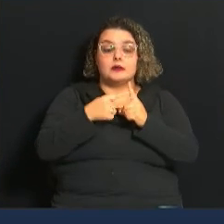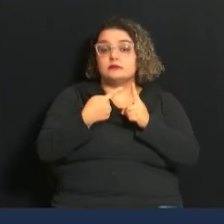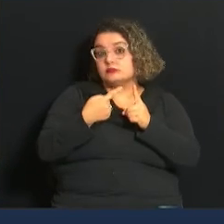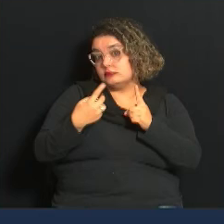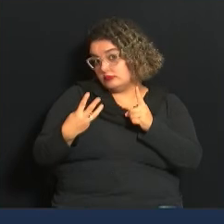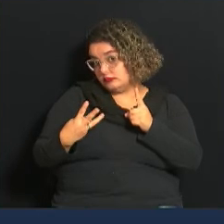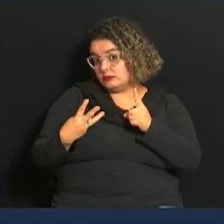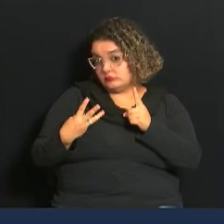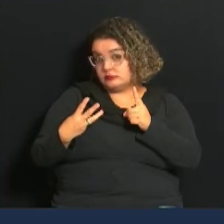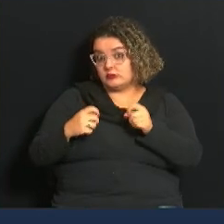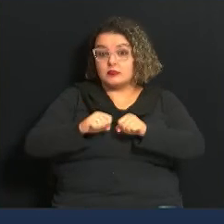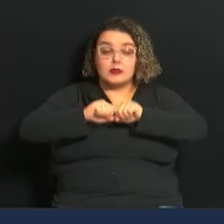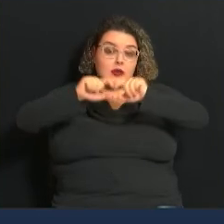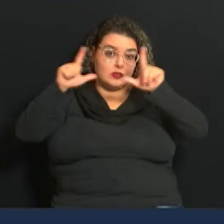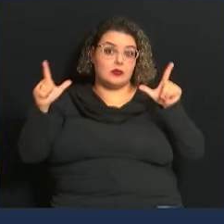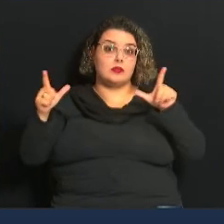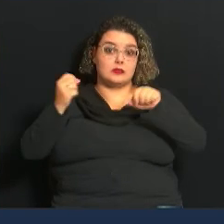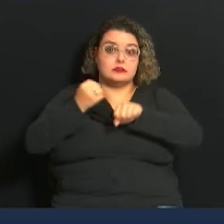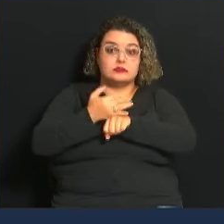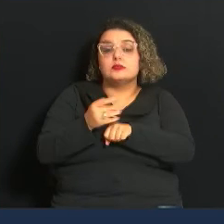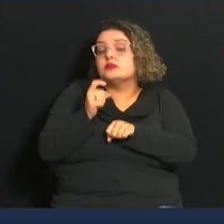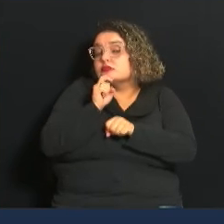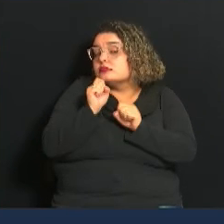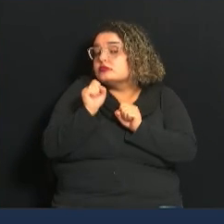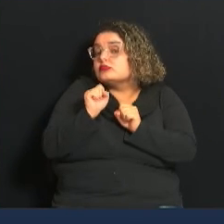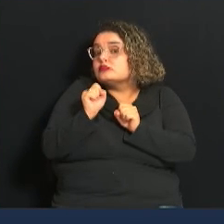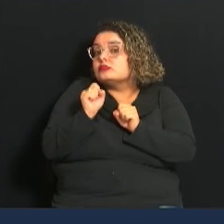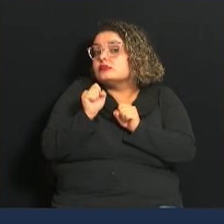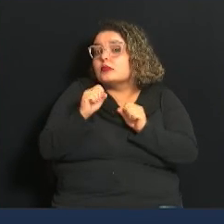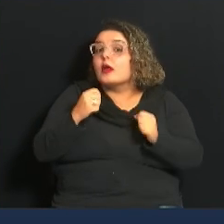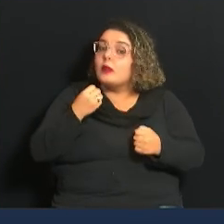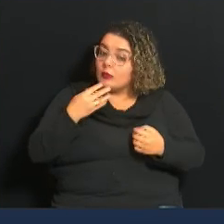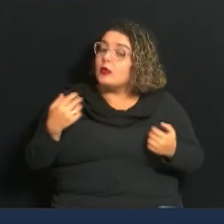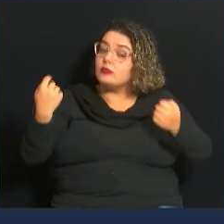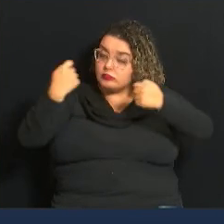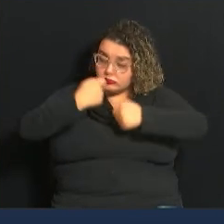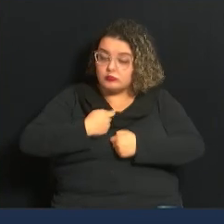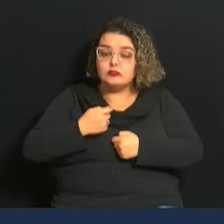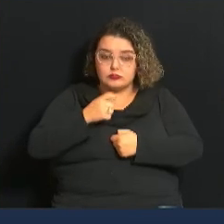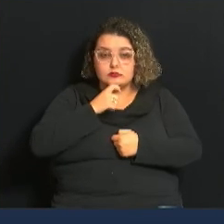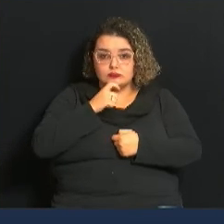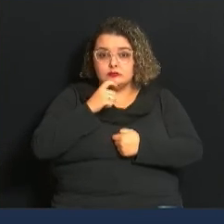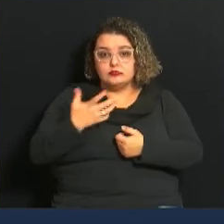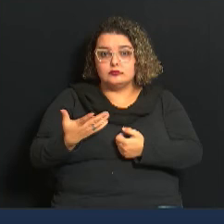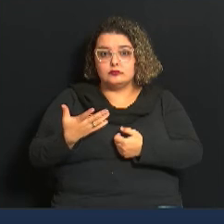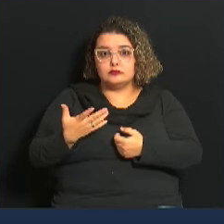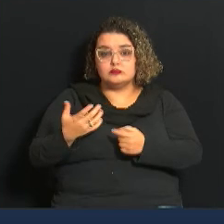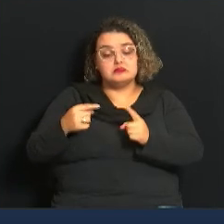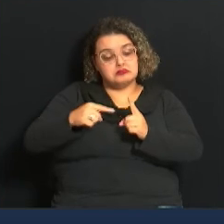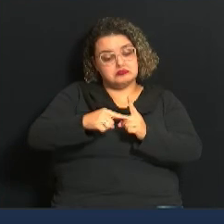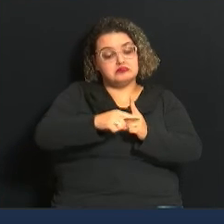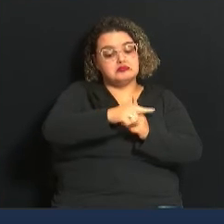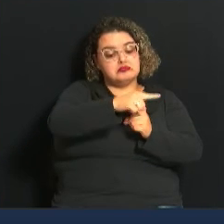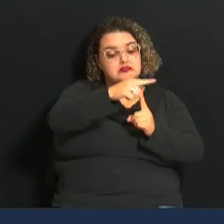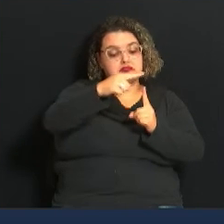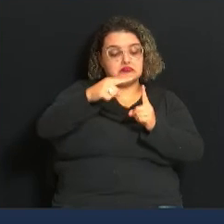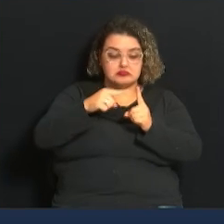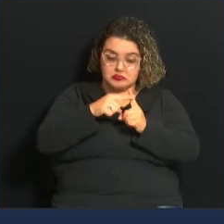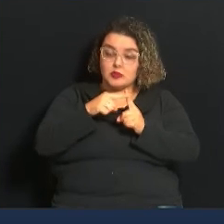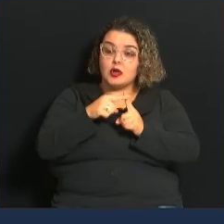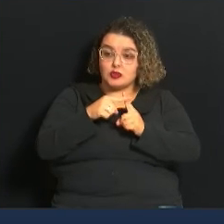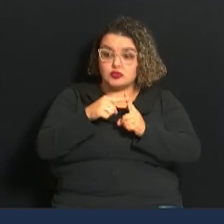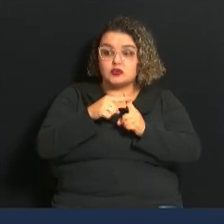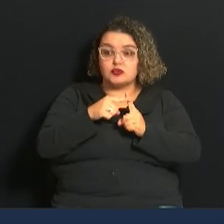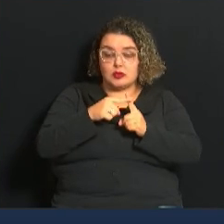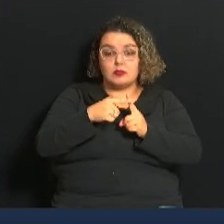quem acorda cedo ainda está aquele friozinho, é bom colocar um agasalho, um casaco, mas ao longo do dia essa temperatura